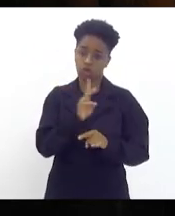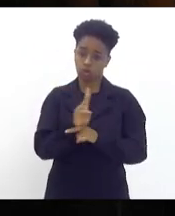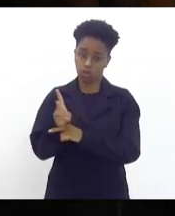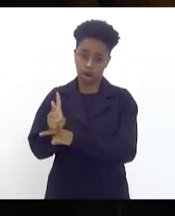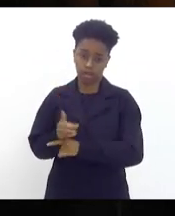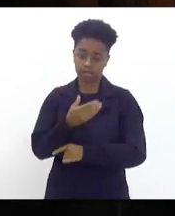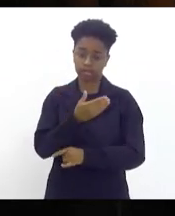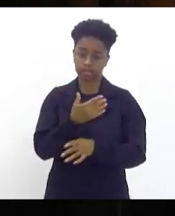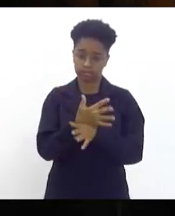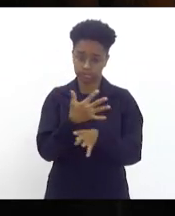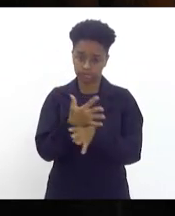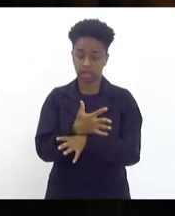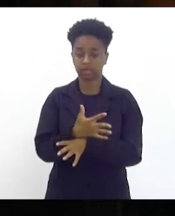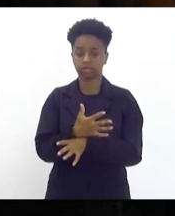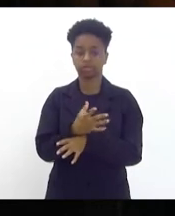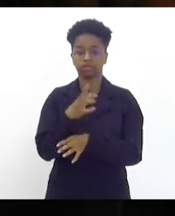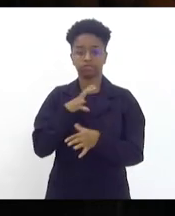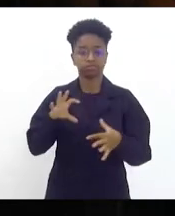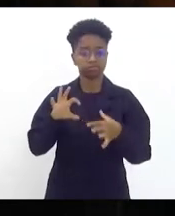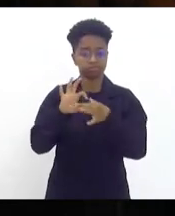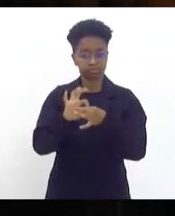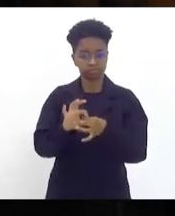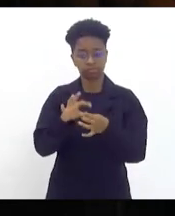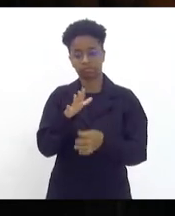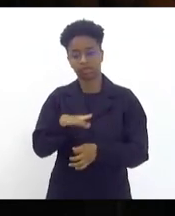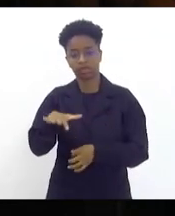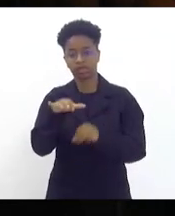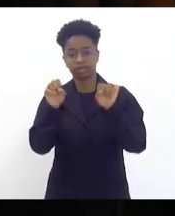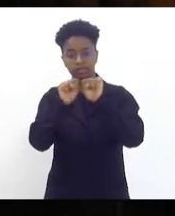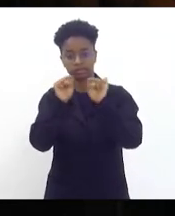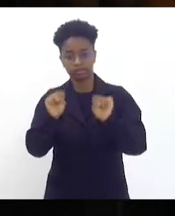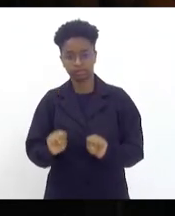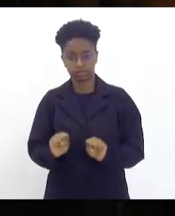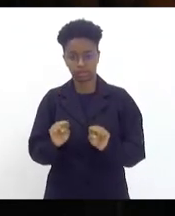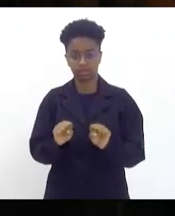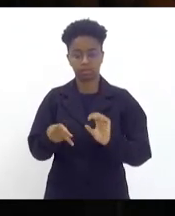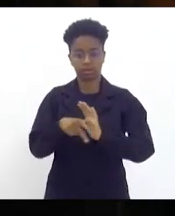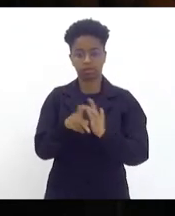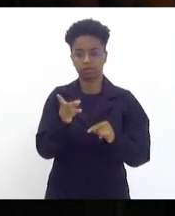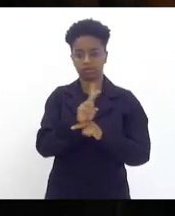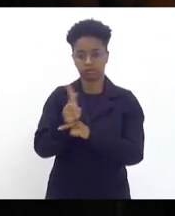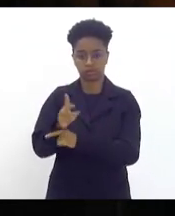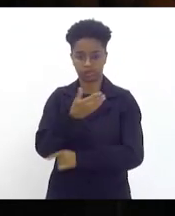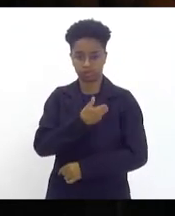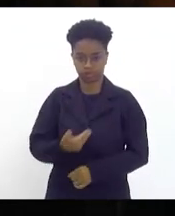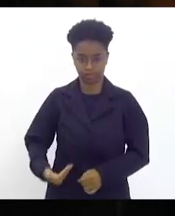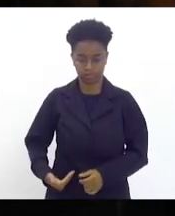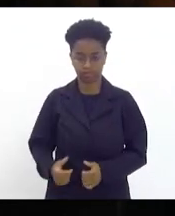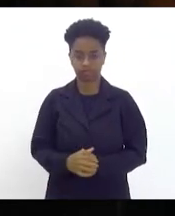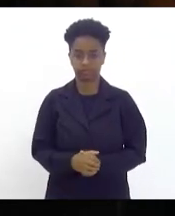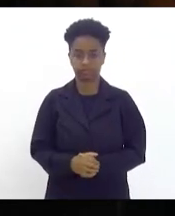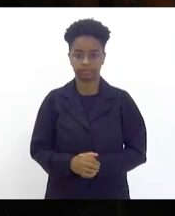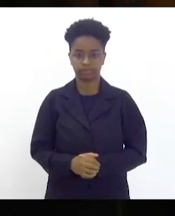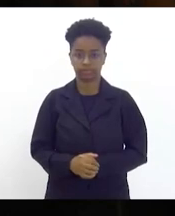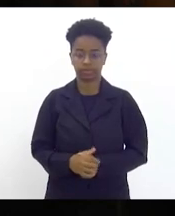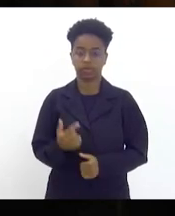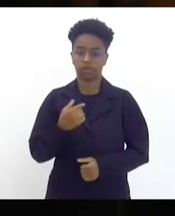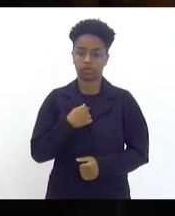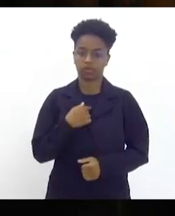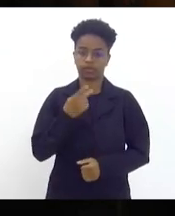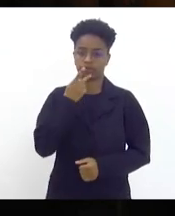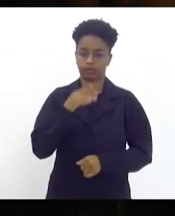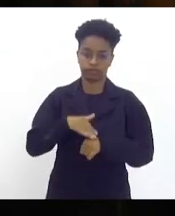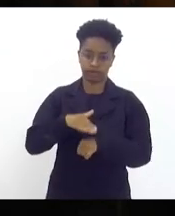municipais compreendem todo o acabou-se A sistemática da Segurança Pública eu inclusive vou além